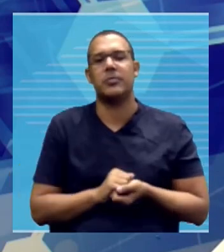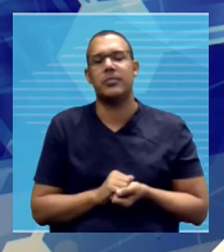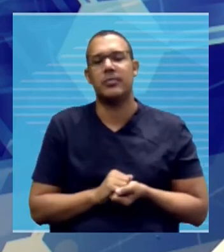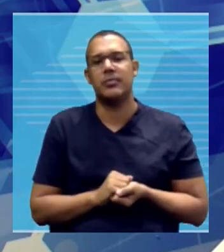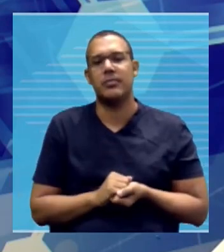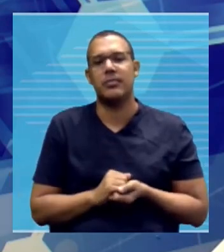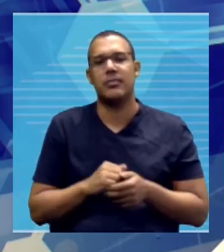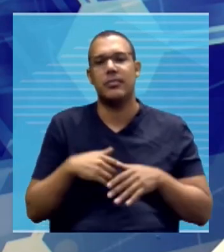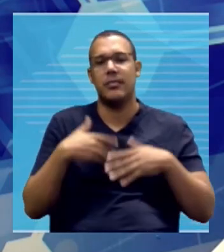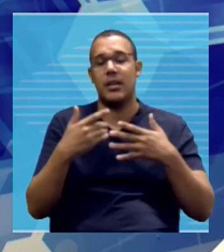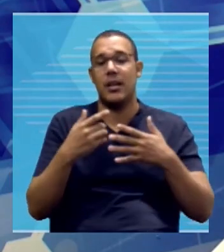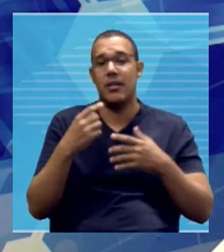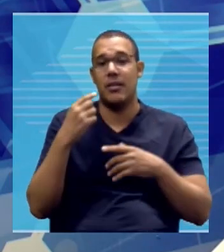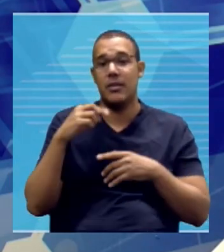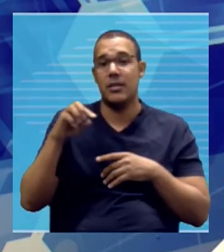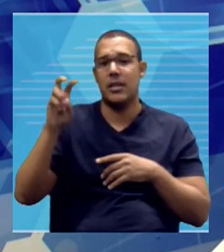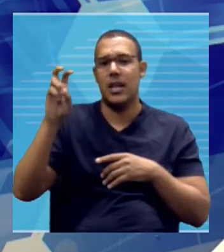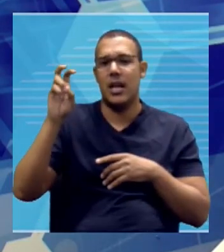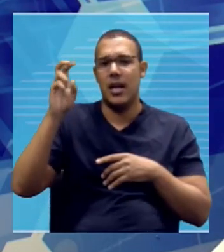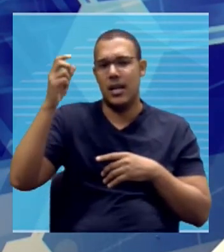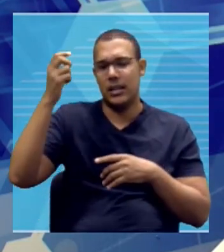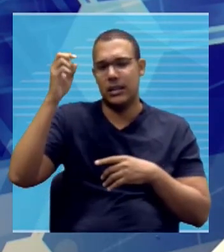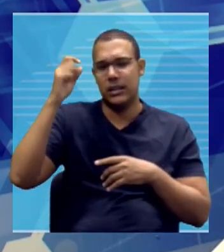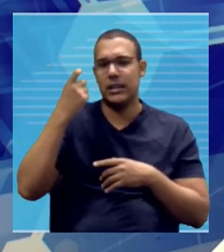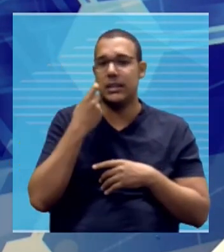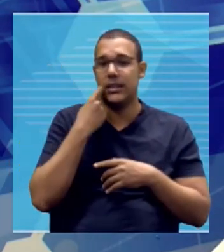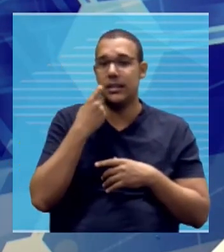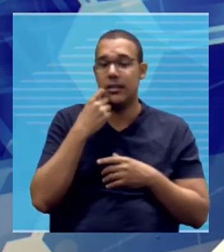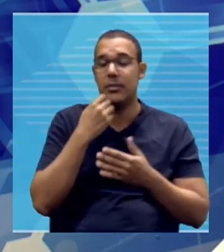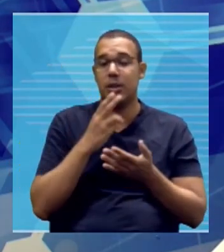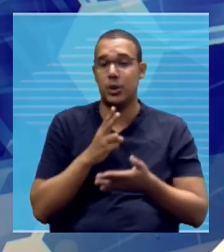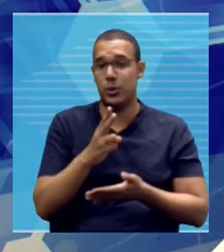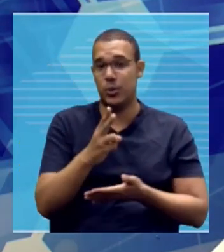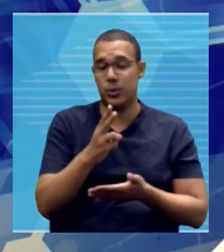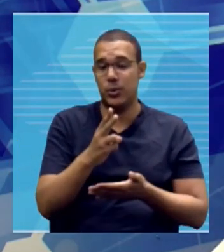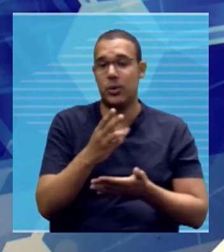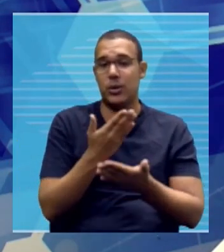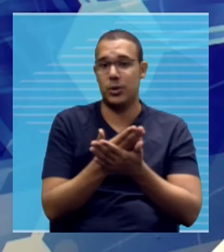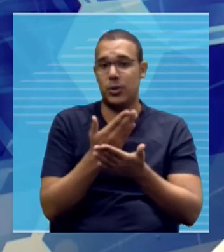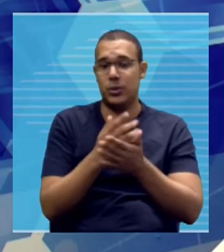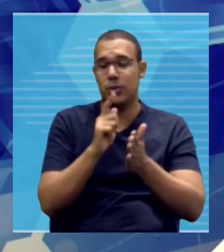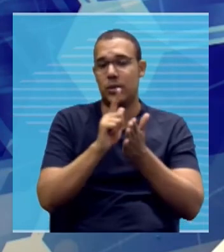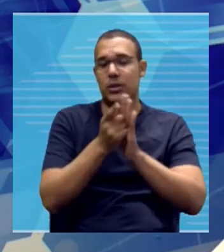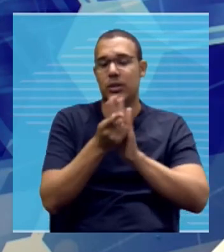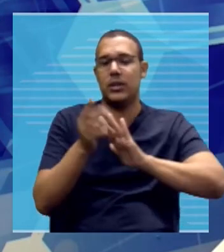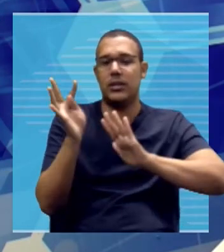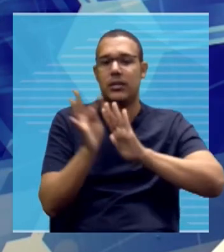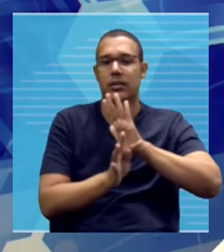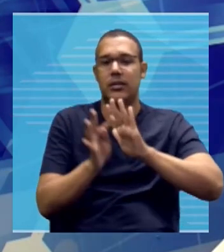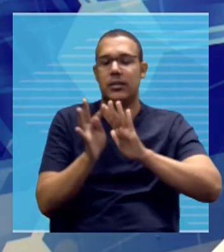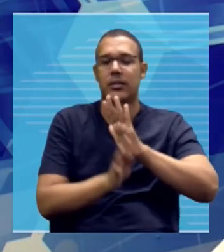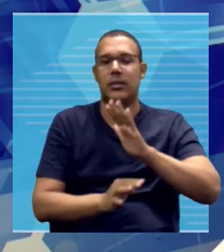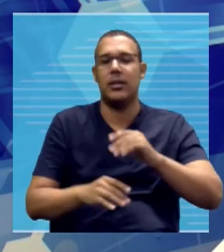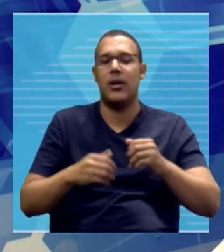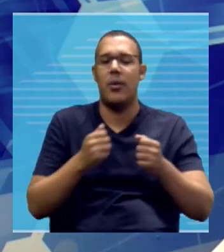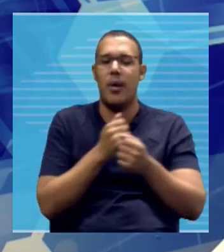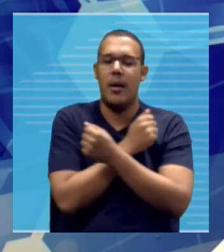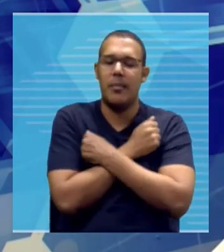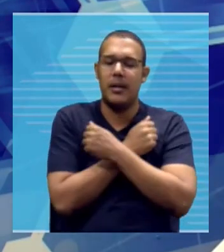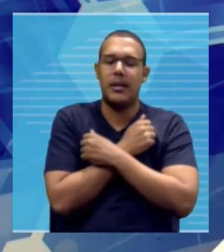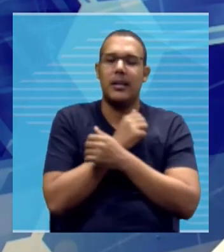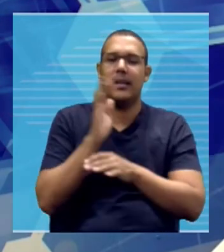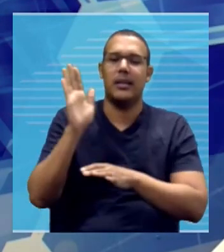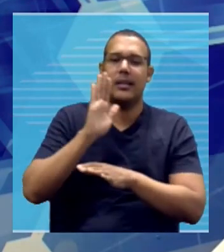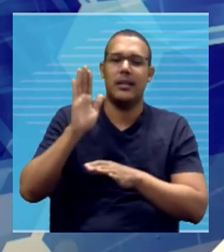vejo vocês na sexta-feira pra gente continuar falando sobre mais gêneros do discurso um abraço e até mais